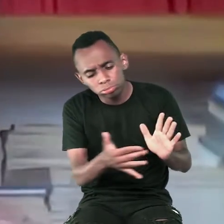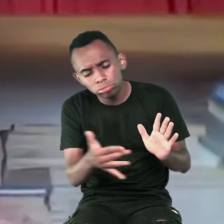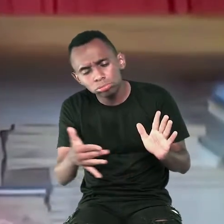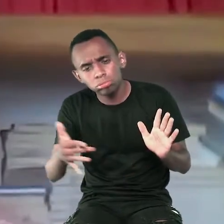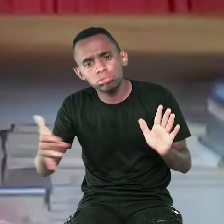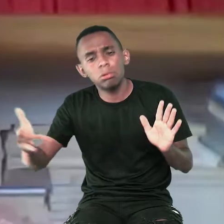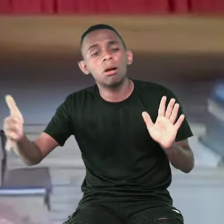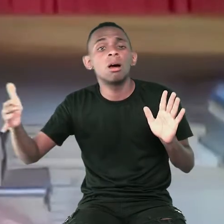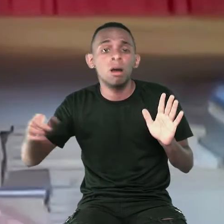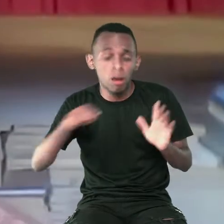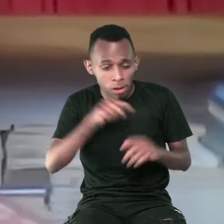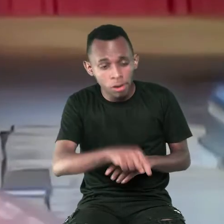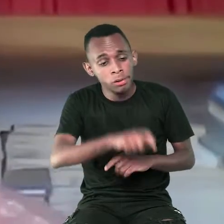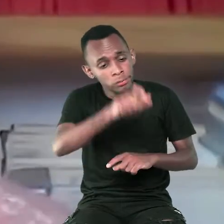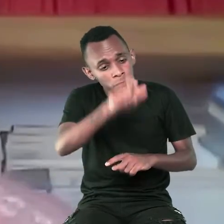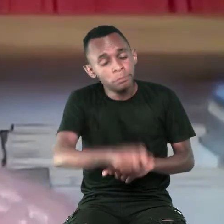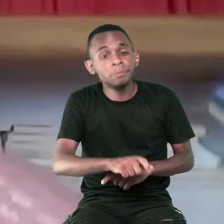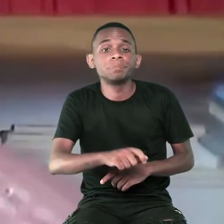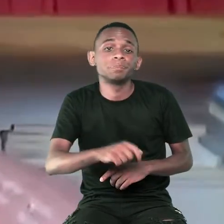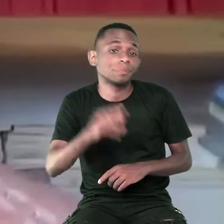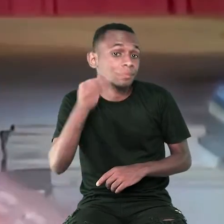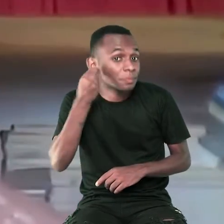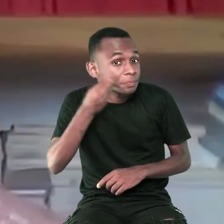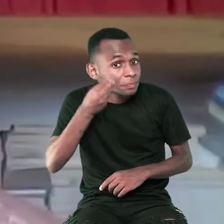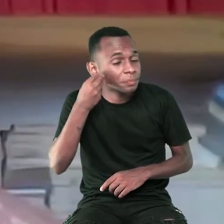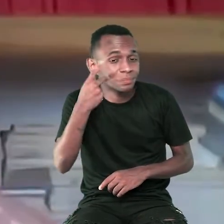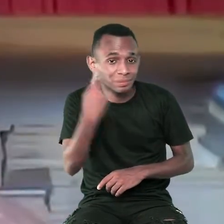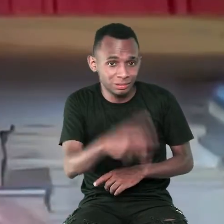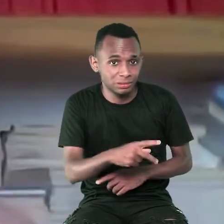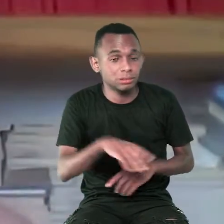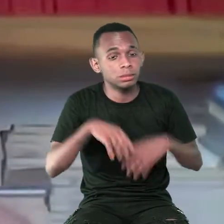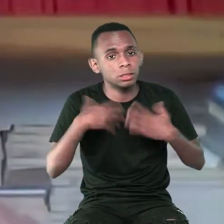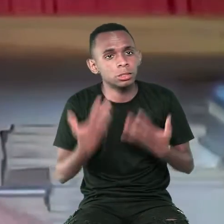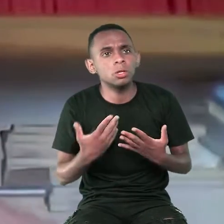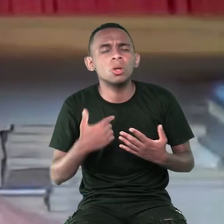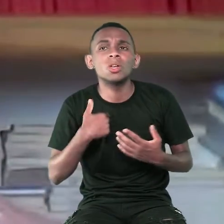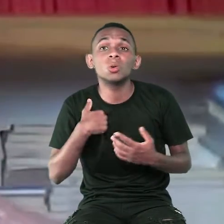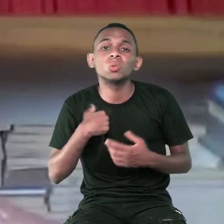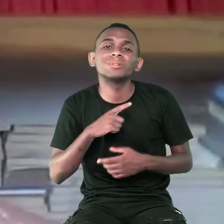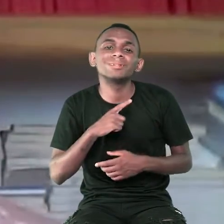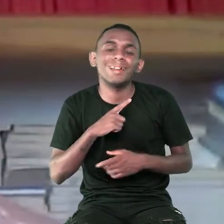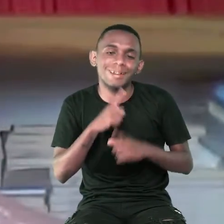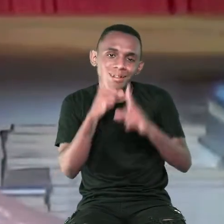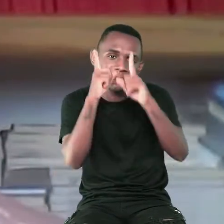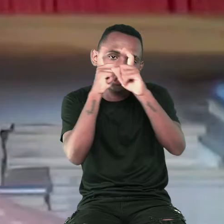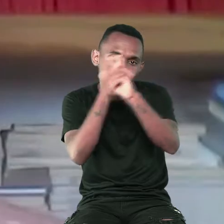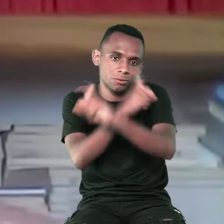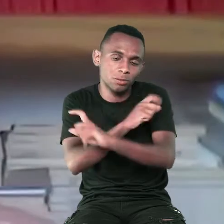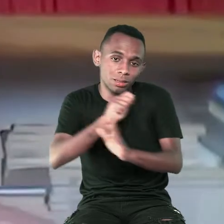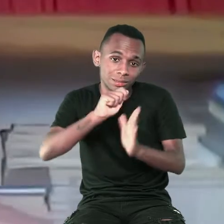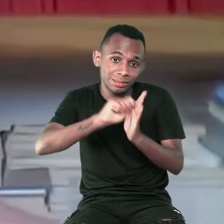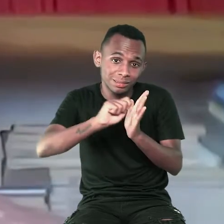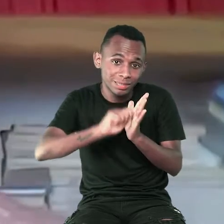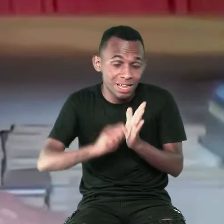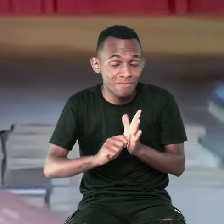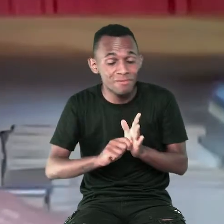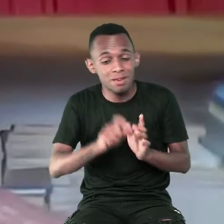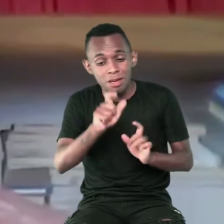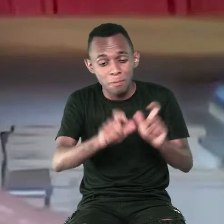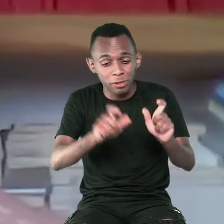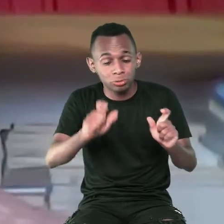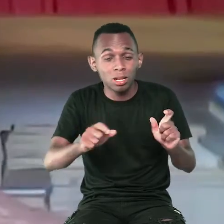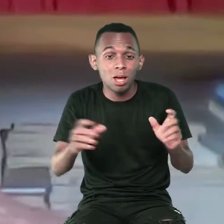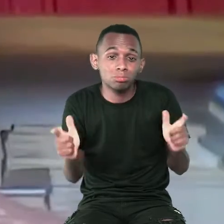que o livro seria na primeira pessoa mesmo, mas eu tenho dificuldade de escrever com poucos